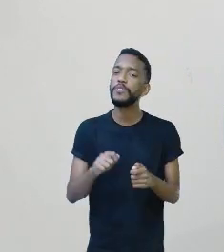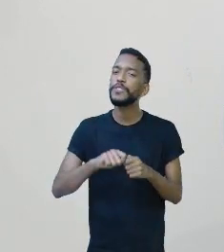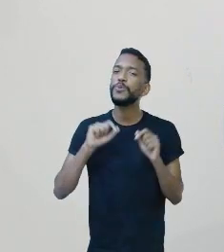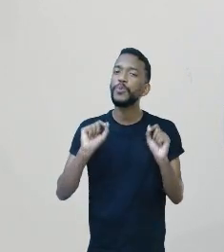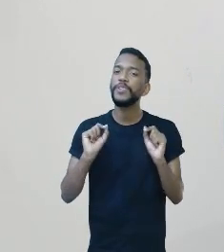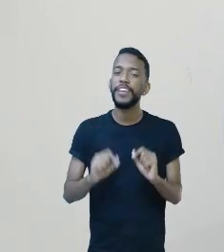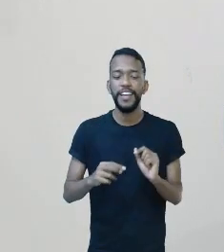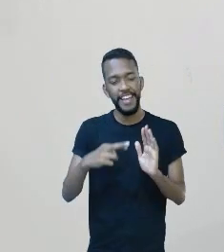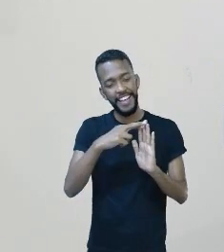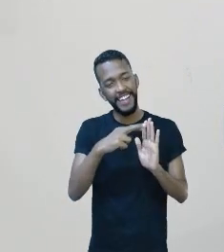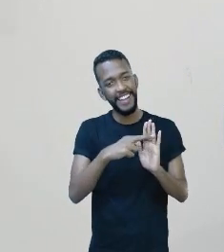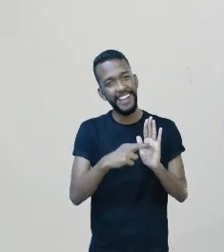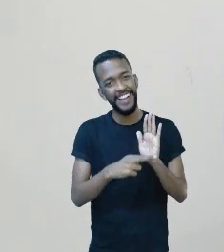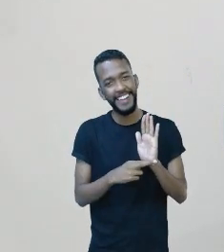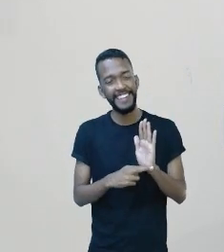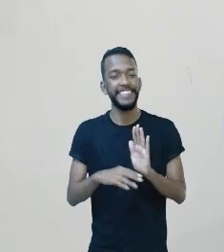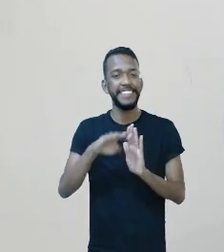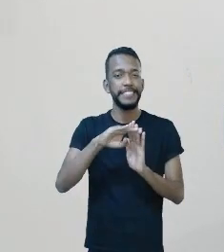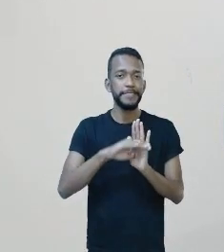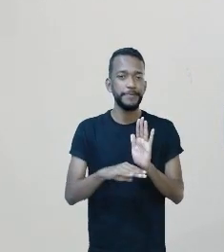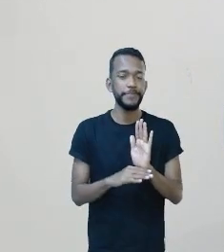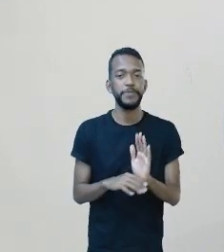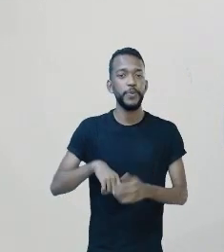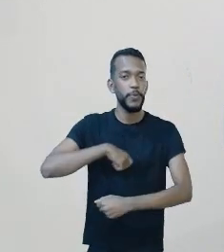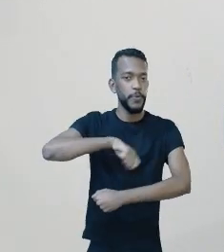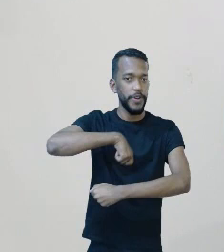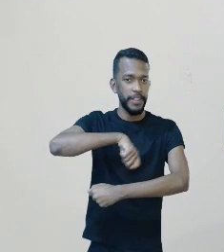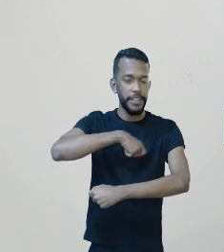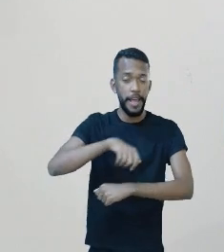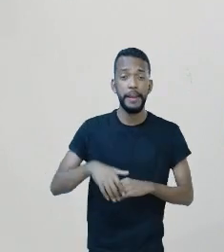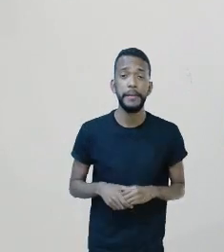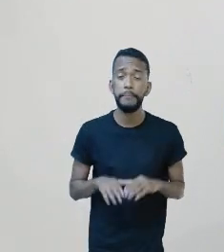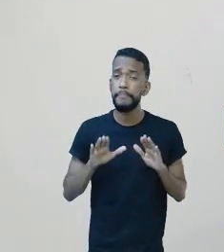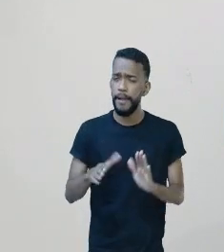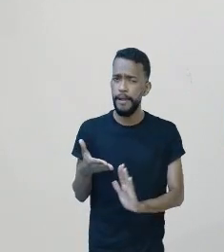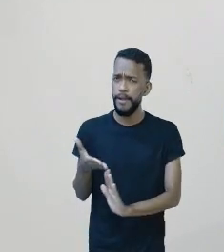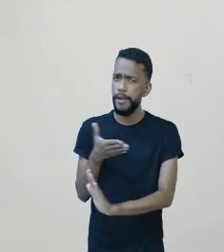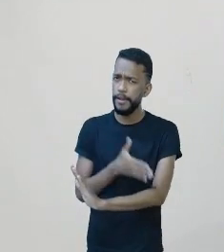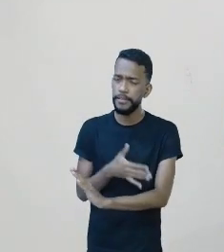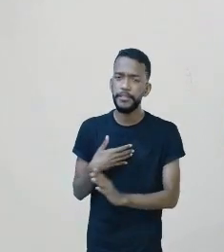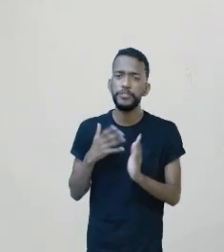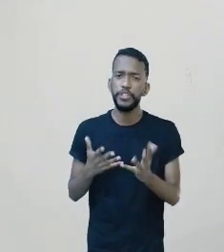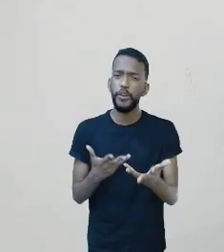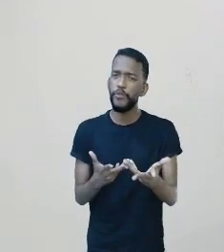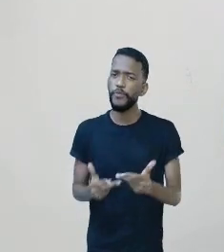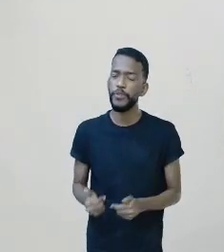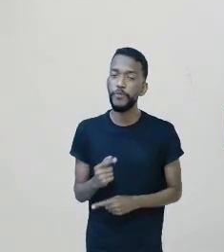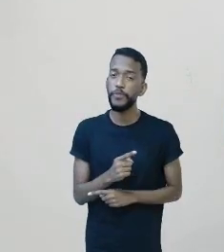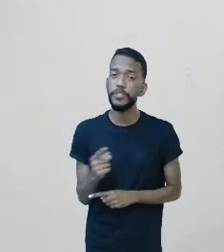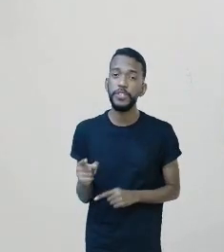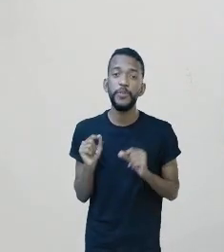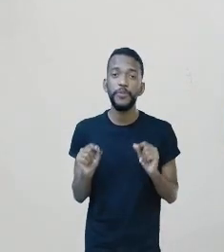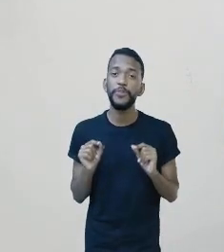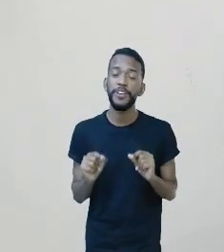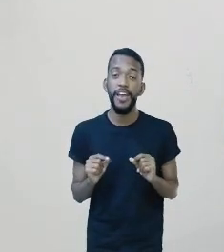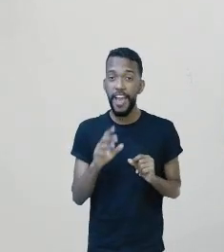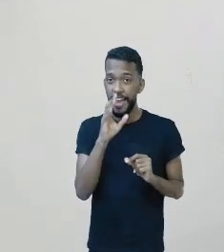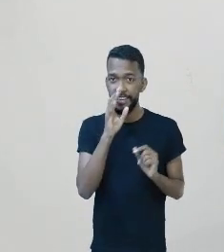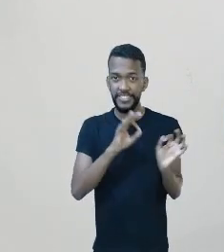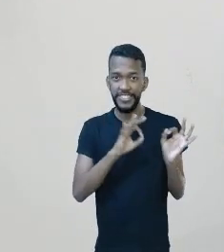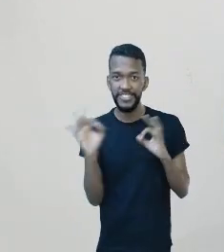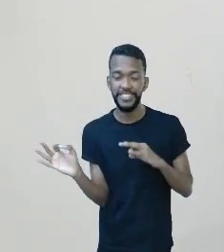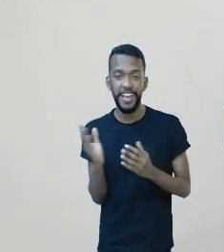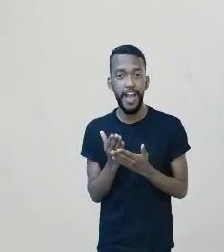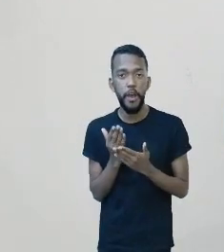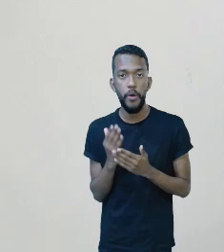uma receita culinária. Antes de tudo isso, eu já convido você a assistir essa aula depois